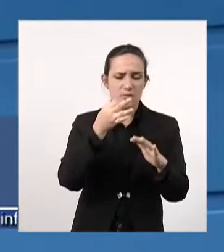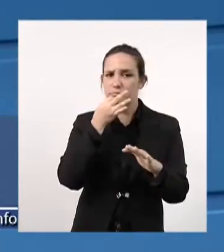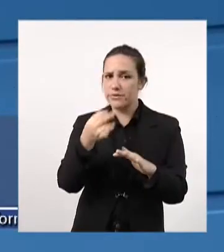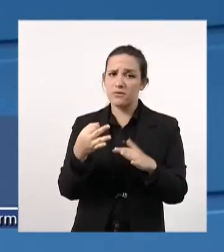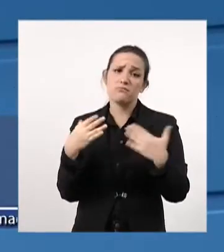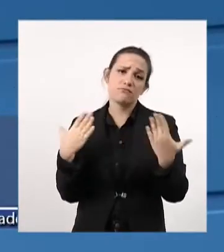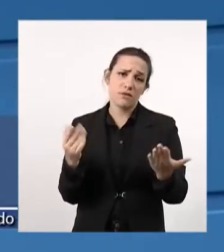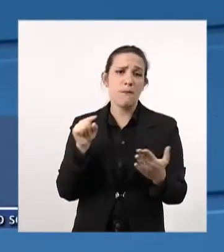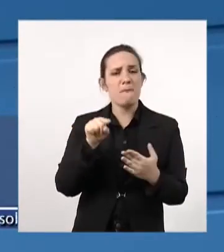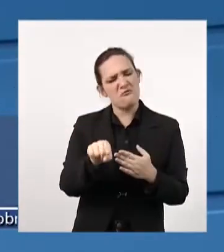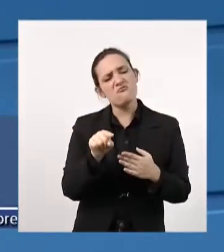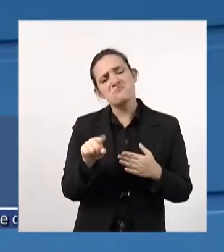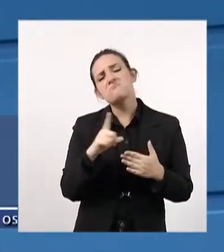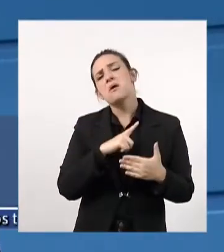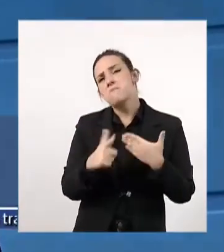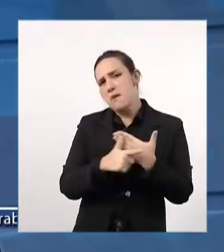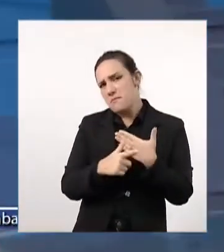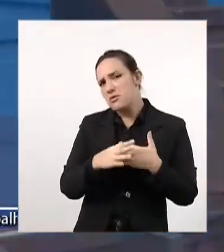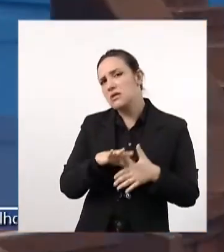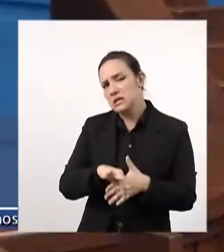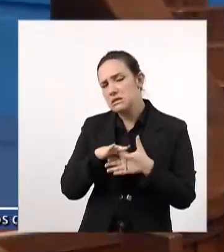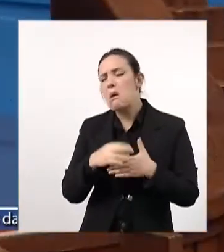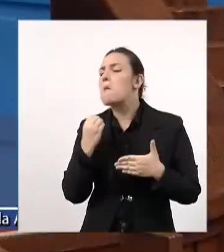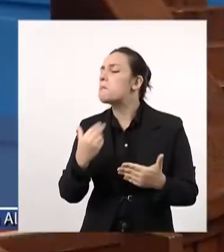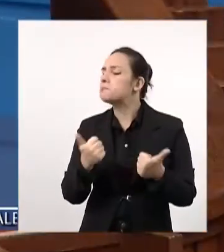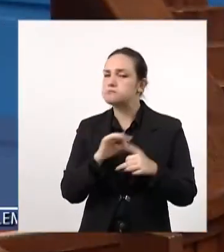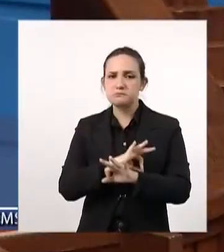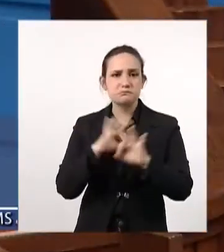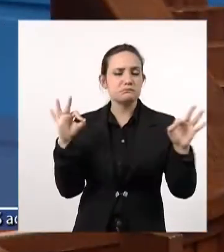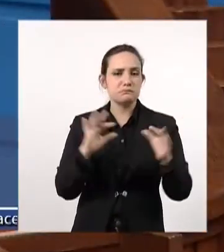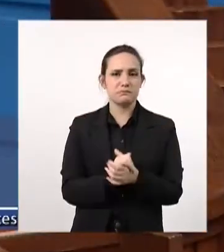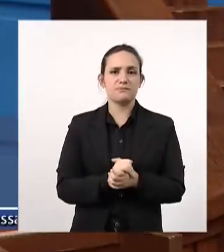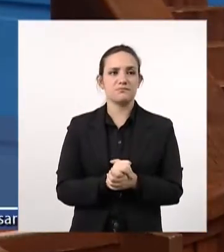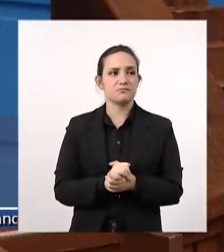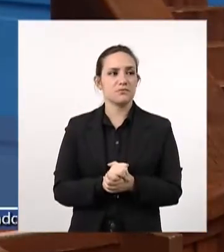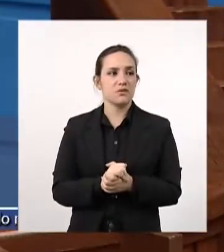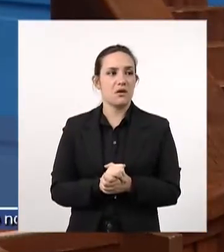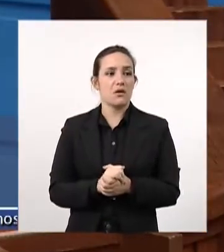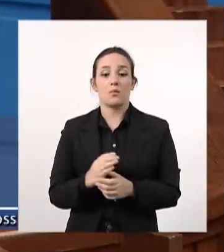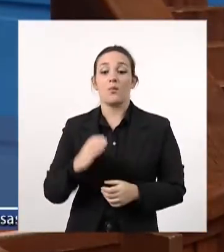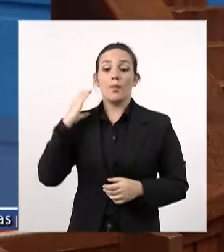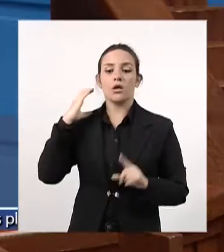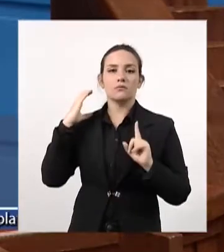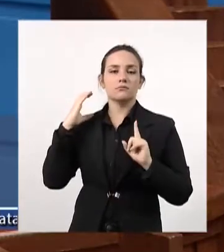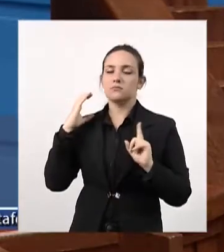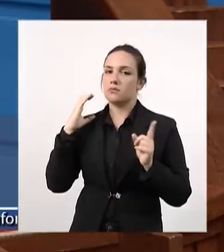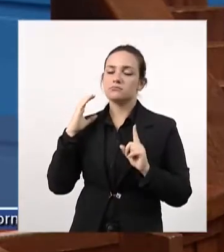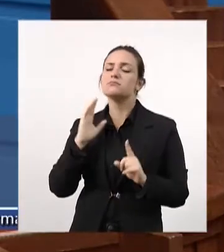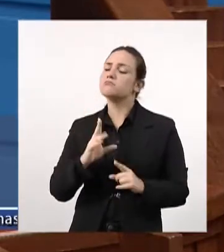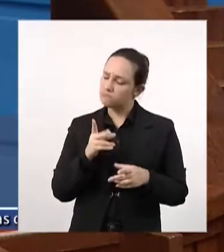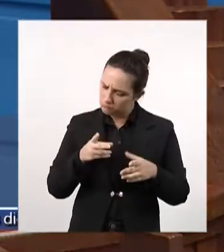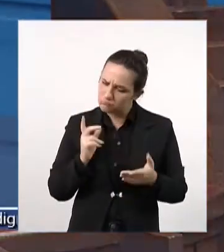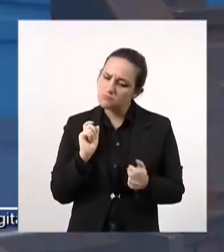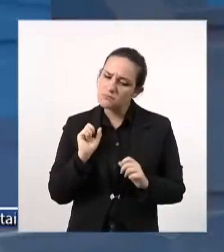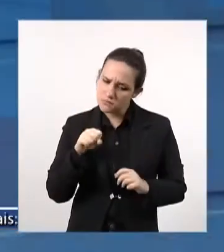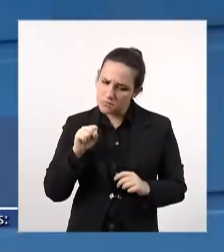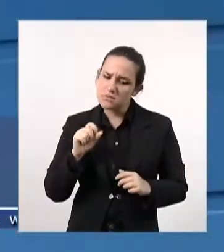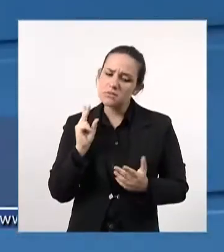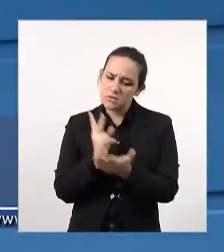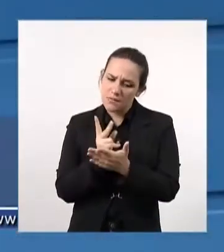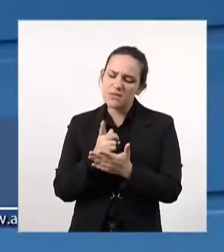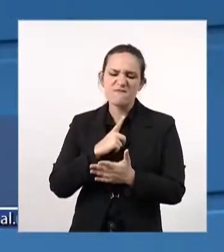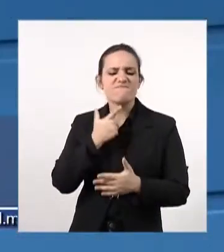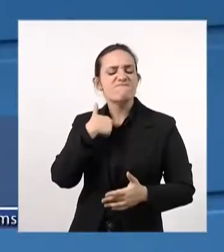Vossa Excelência cumpriu muito bem o seu papel, não se furtou em fazer a